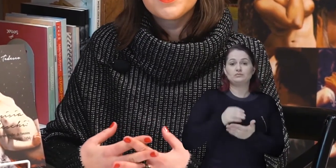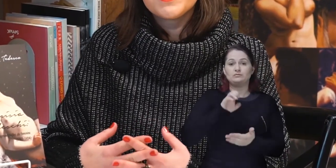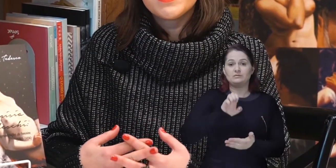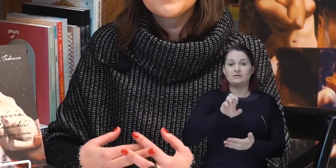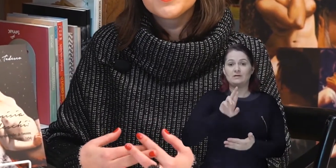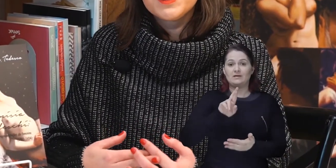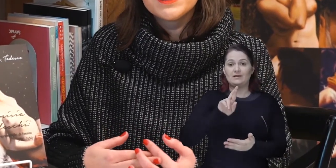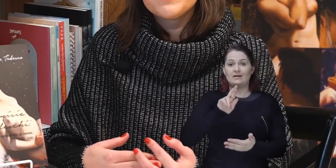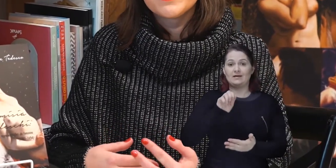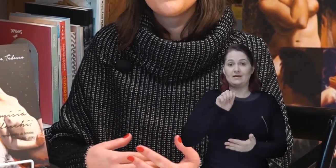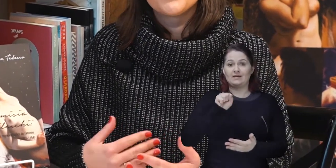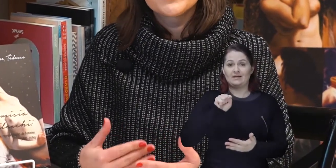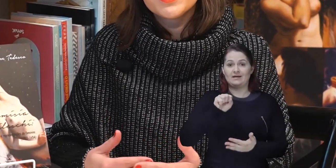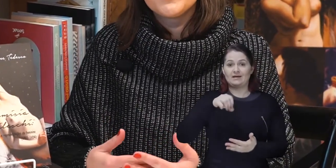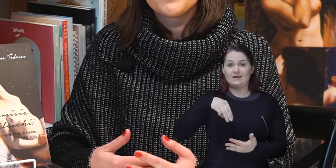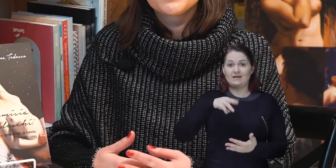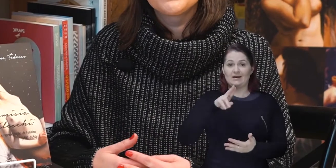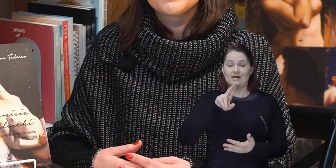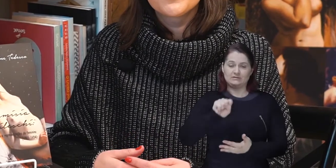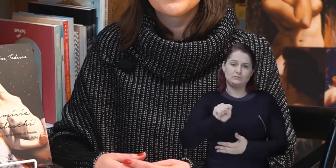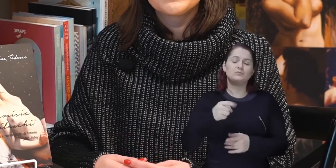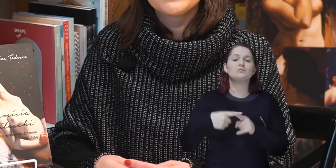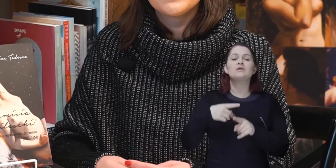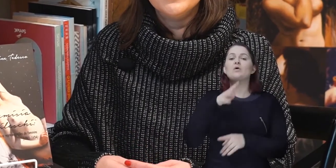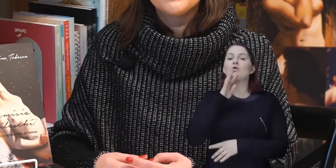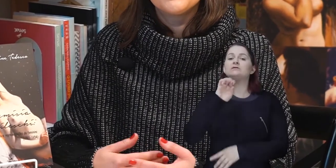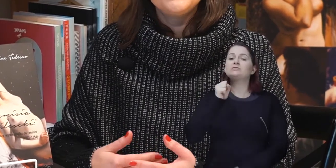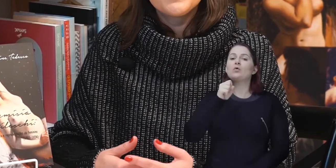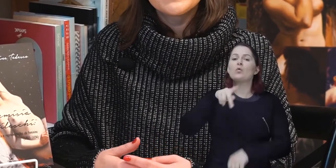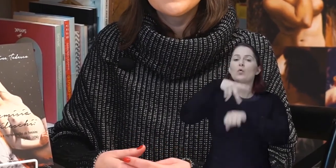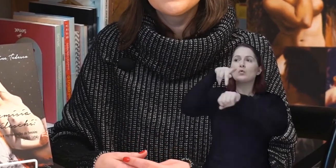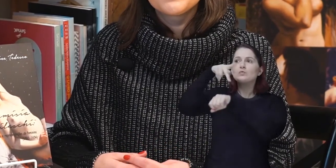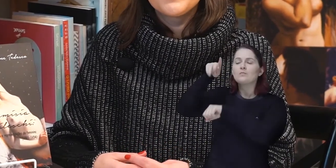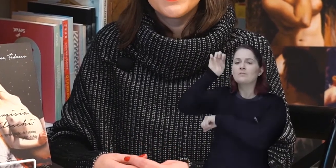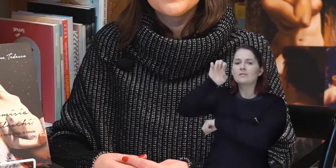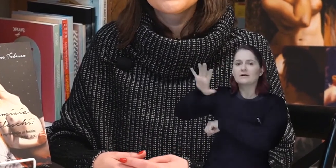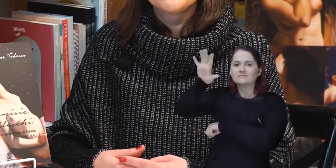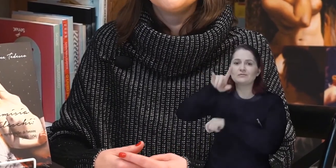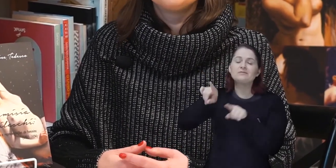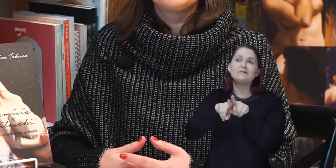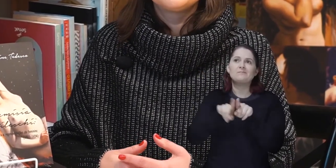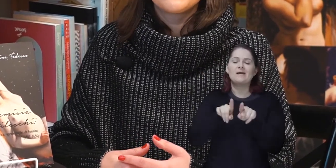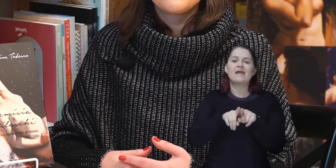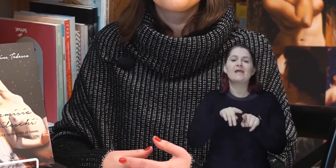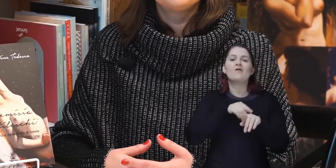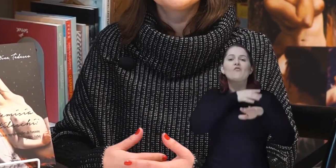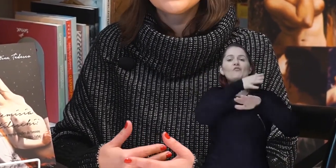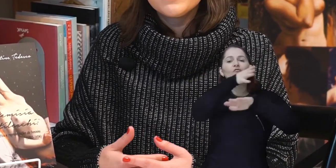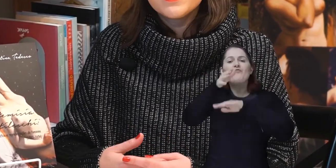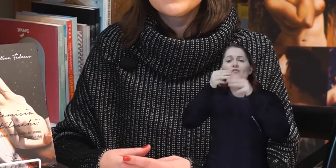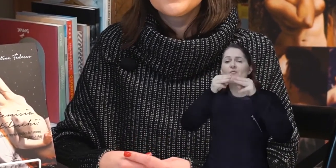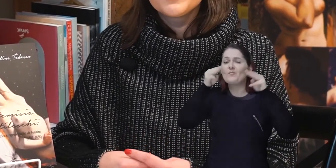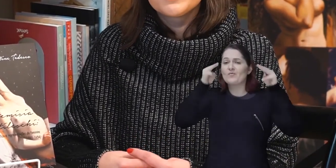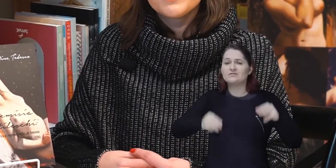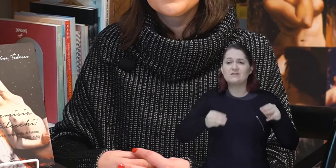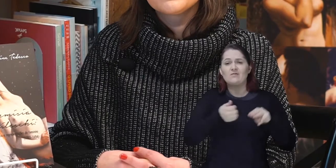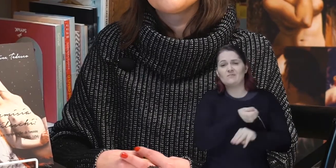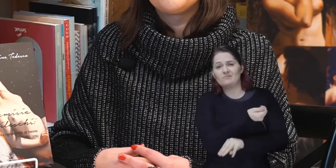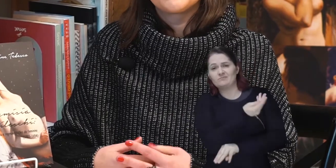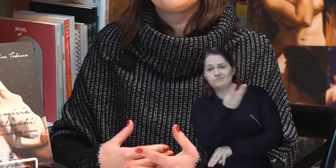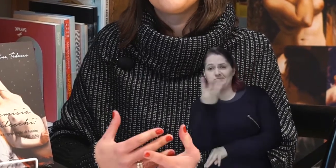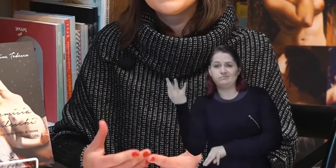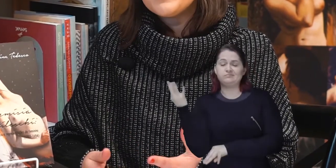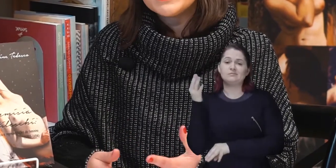agradecer o programa Erasmus Plus pela bolsa que me oportunizou conhecer 8 países europeus, visitar algumas centenas de